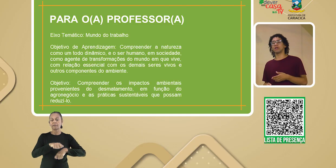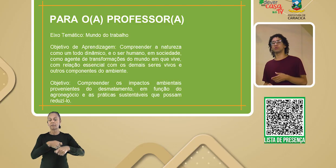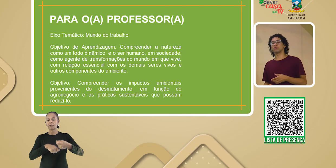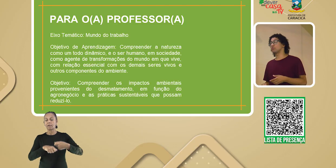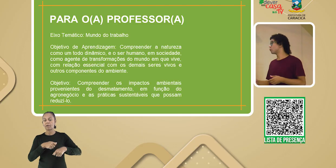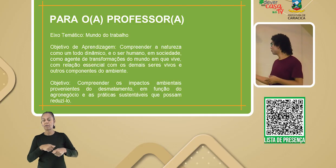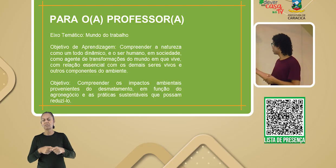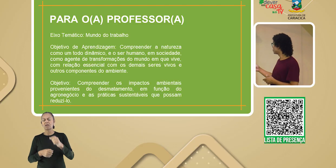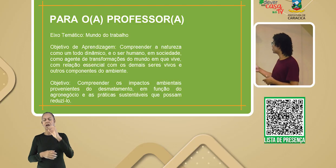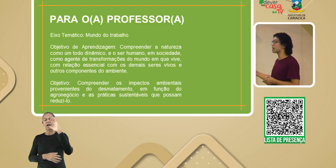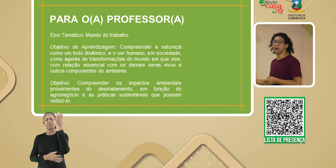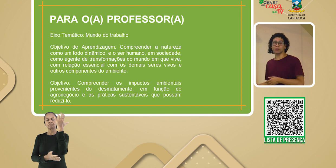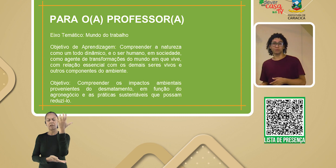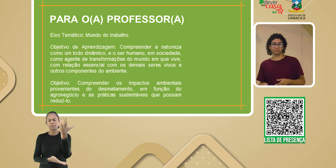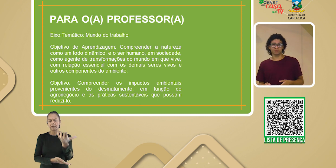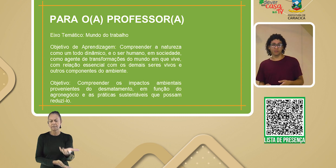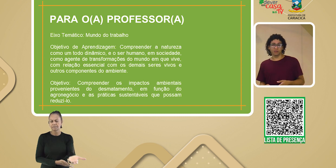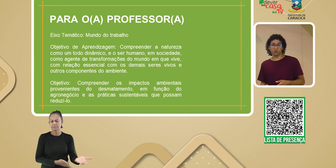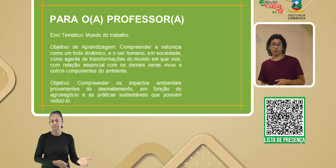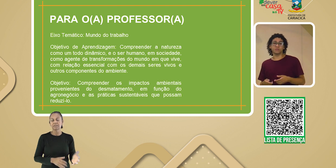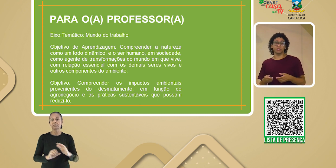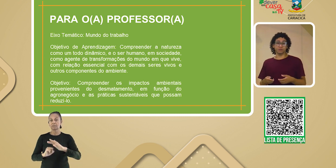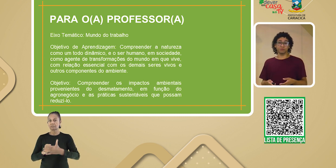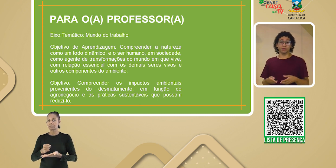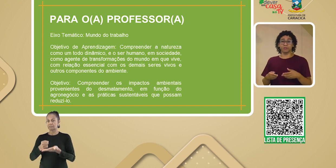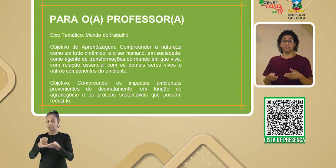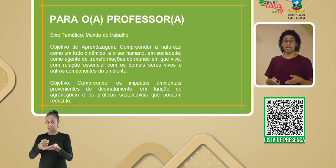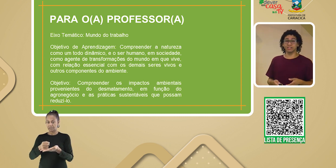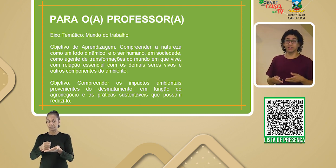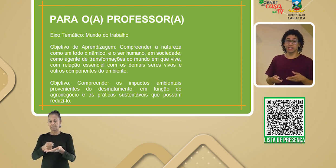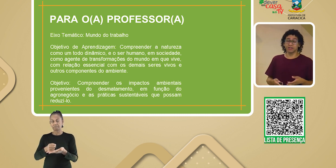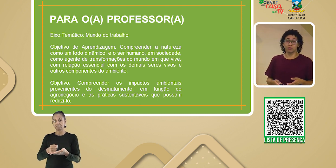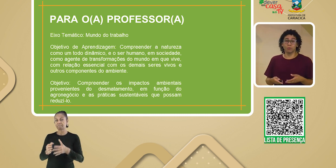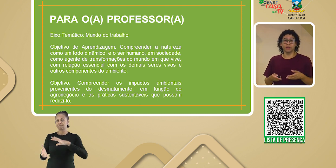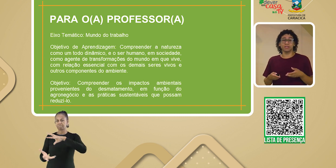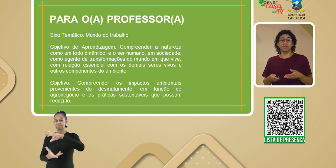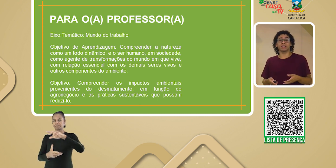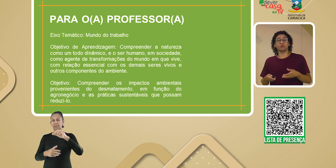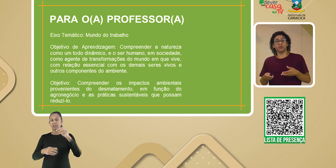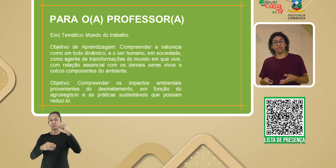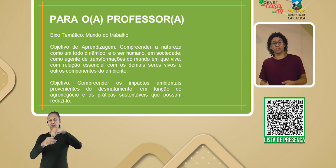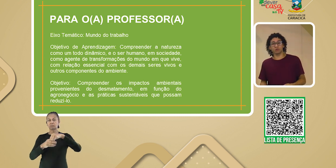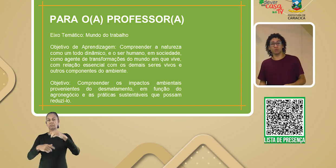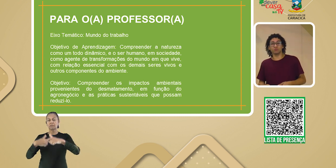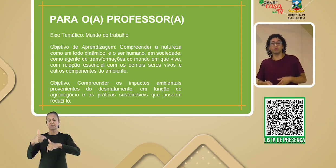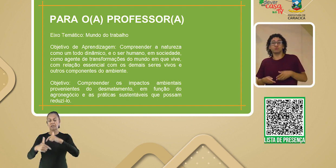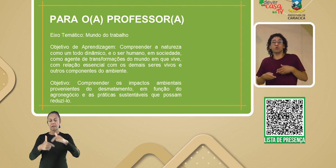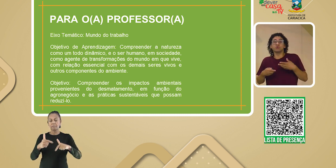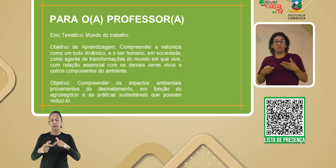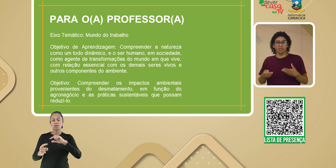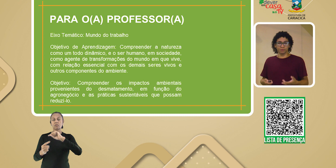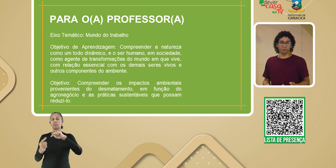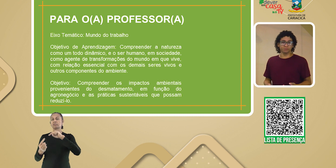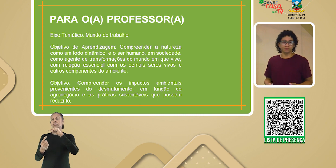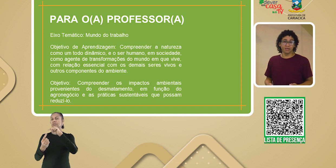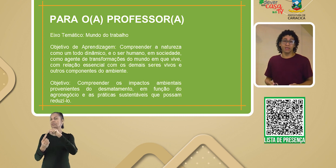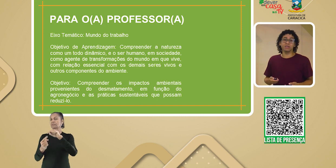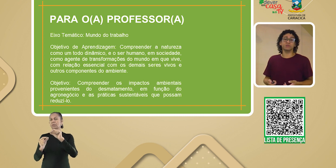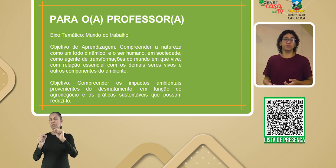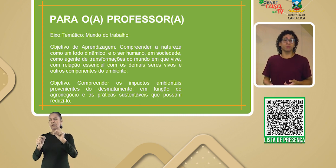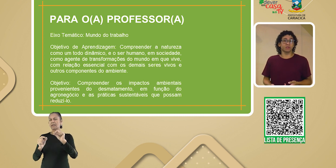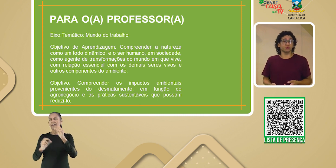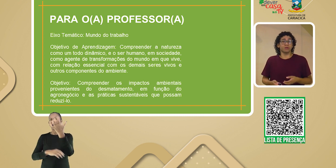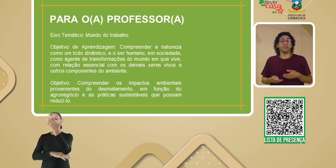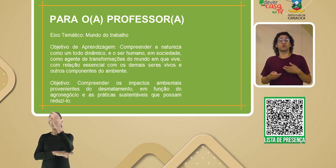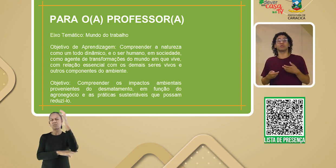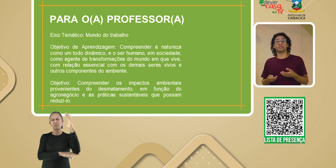eixo temático o mundo do trabalho. O objetivo de aprendizagem é compreender a natureza como um todo dinâmico e o